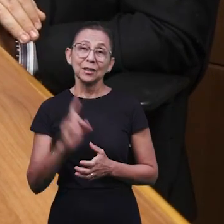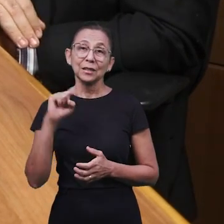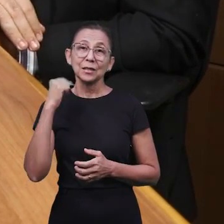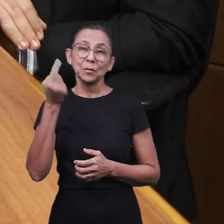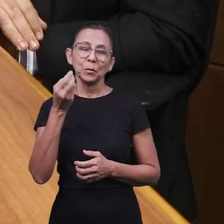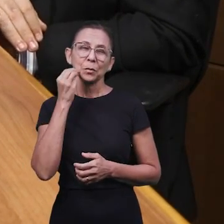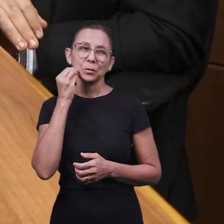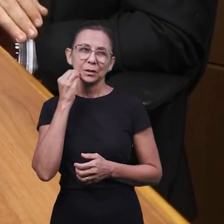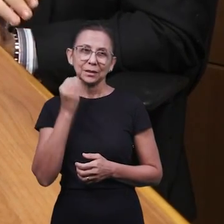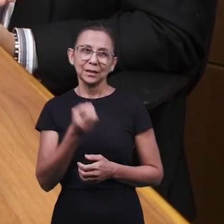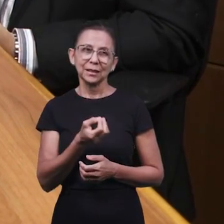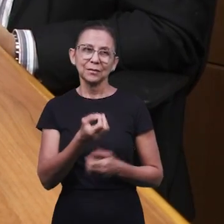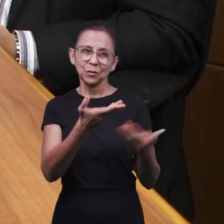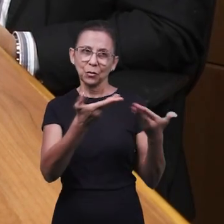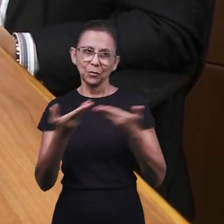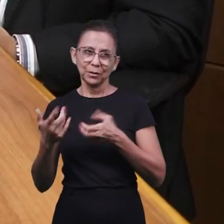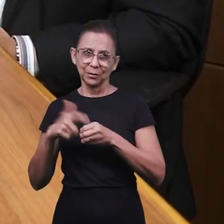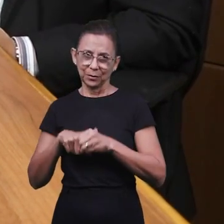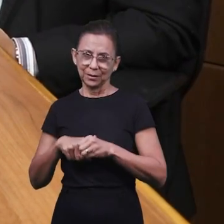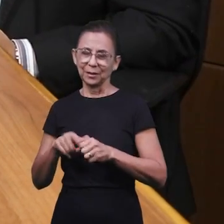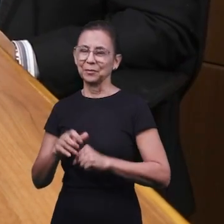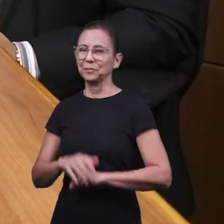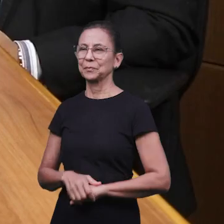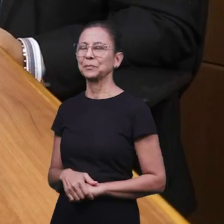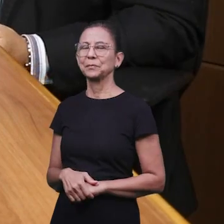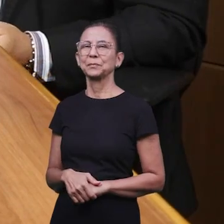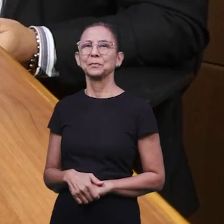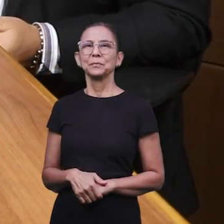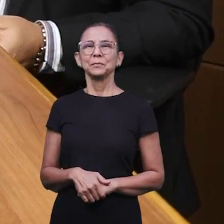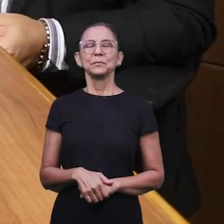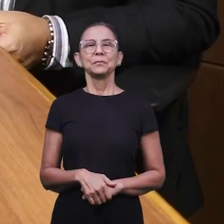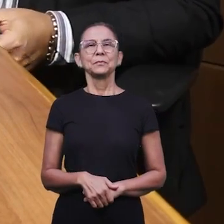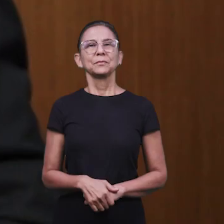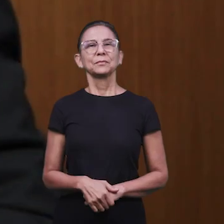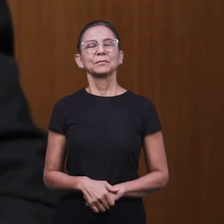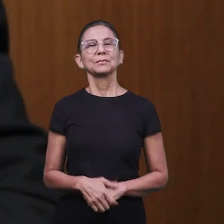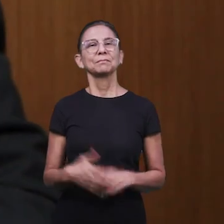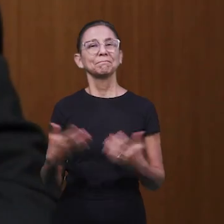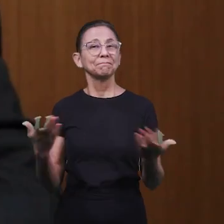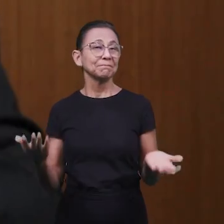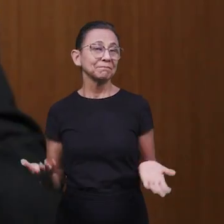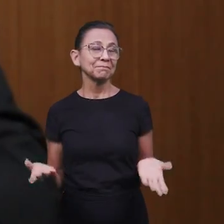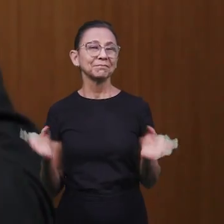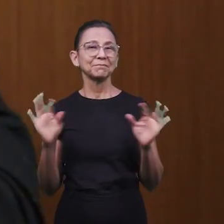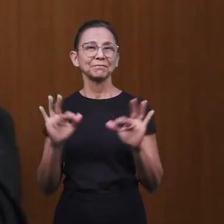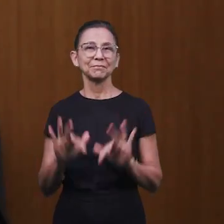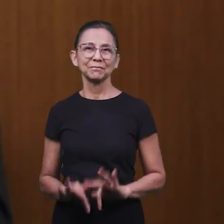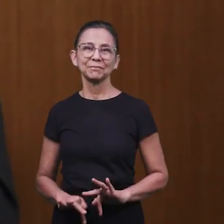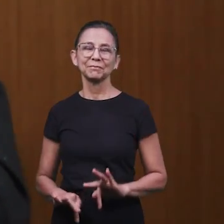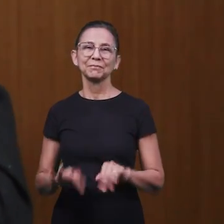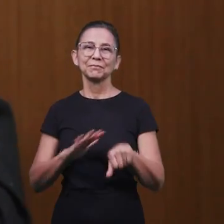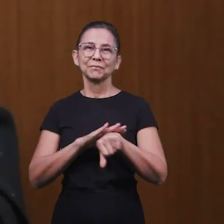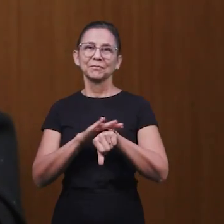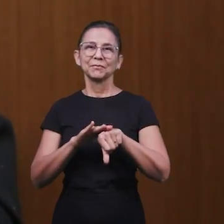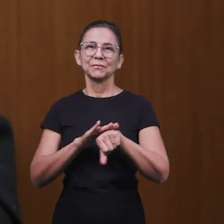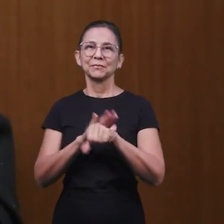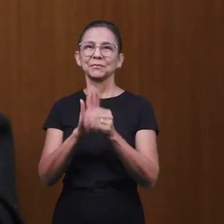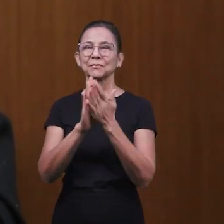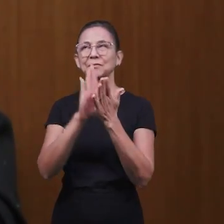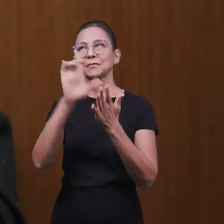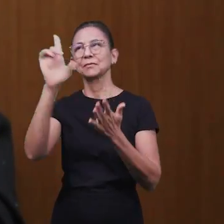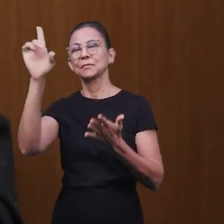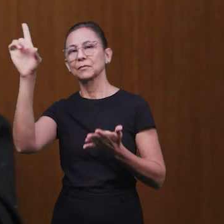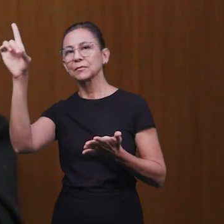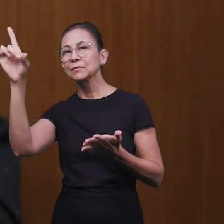oportunidades a gente aborde outros assuntos aqui. À disposição. A paz do Senhor, Paz Maurílio. do Senhor também. Muito bem, a gente está chegando então ao final de mais uma edição do